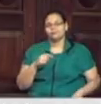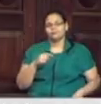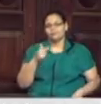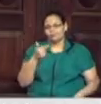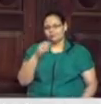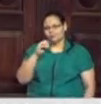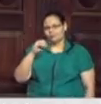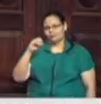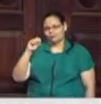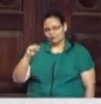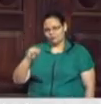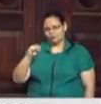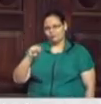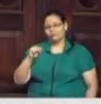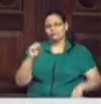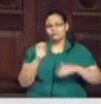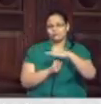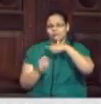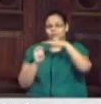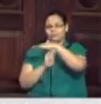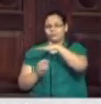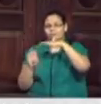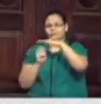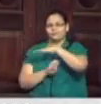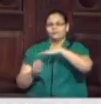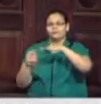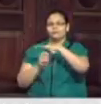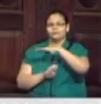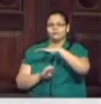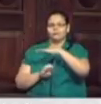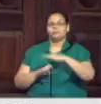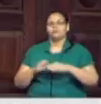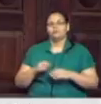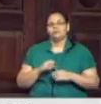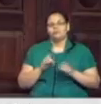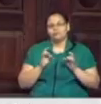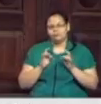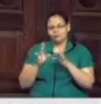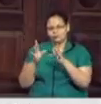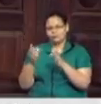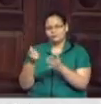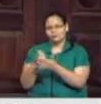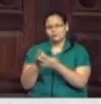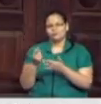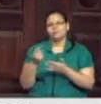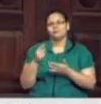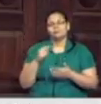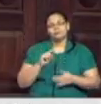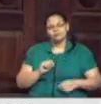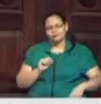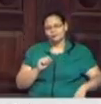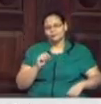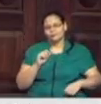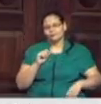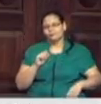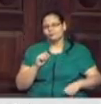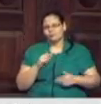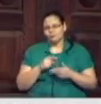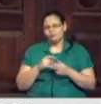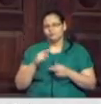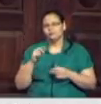empresas que produzem, que importam ou exportam equipamentos na área de petróleo,